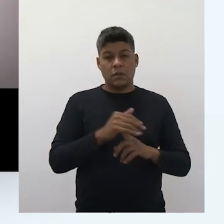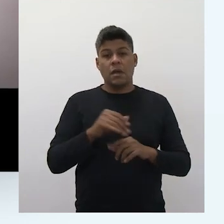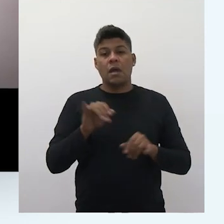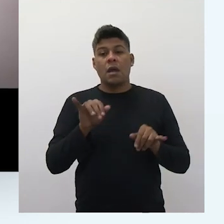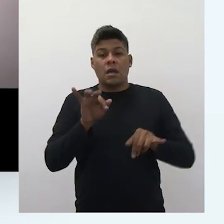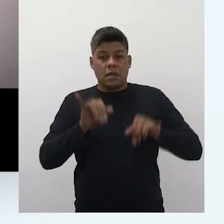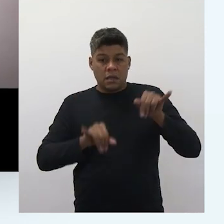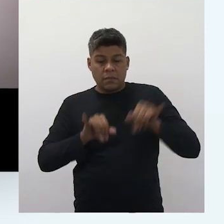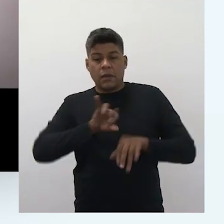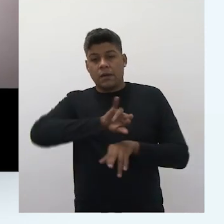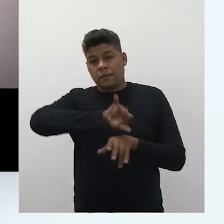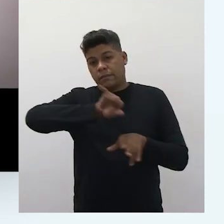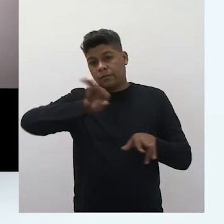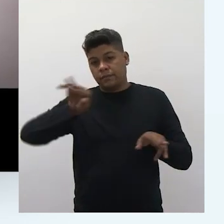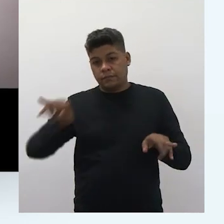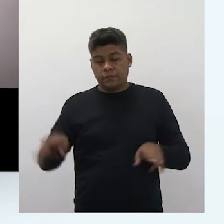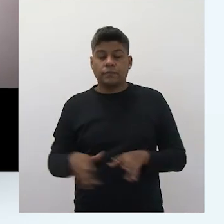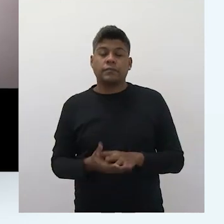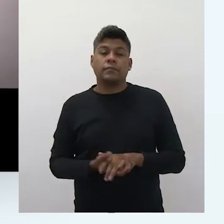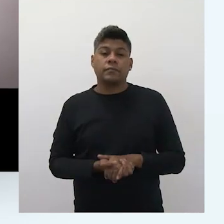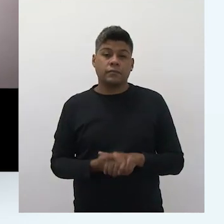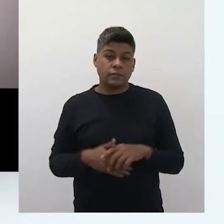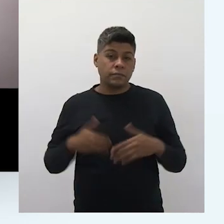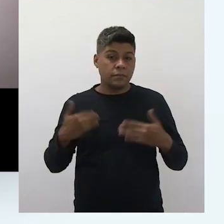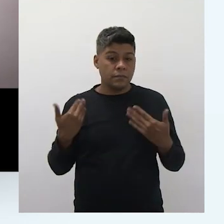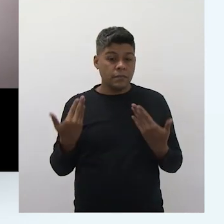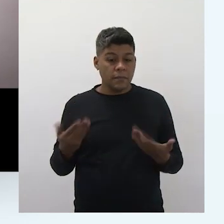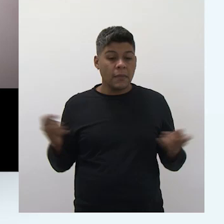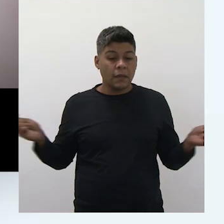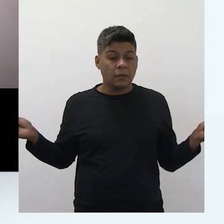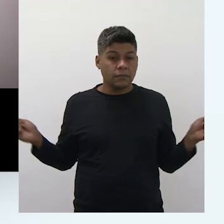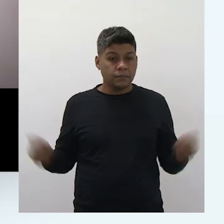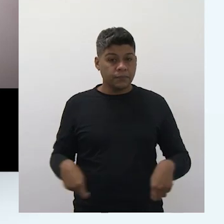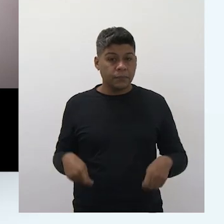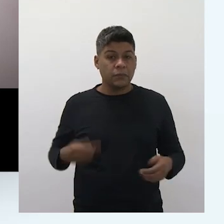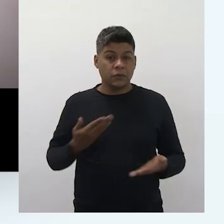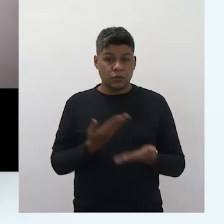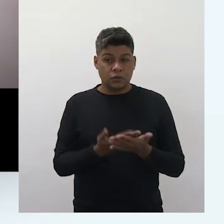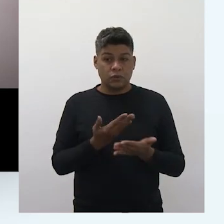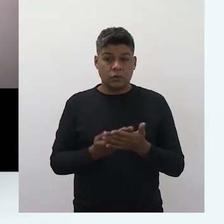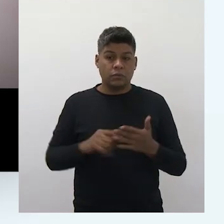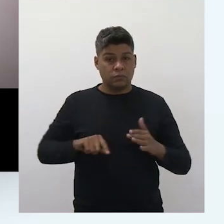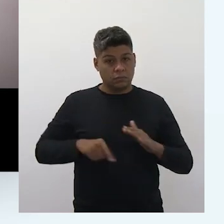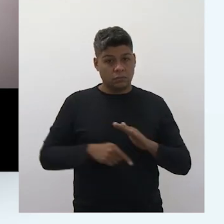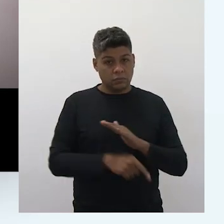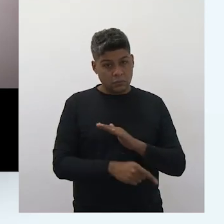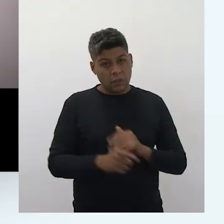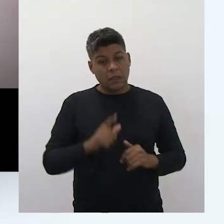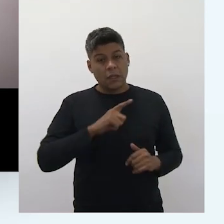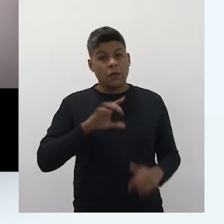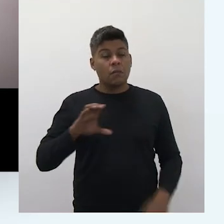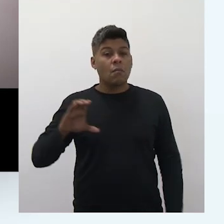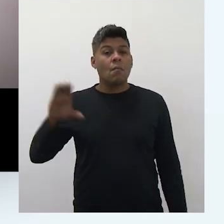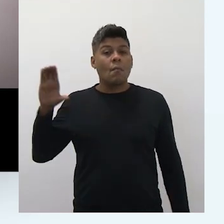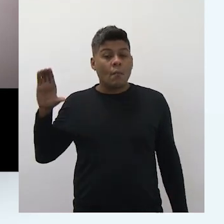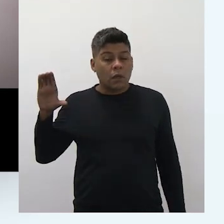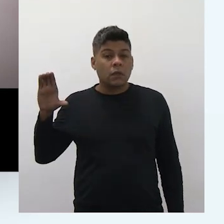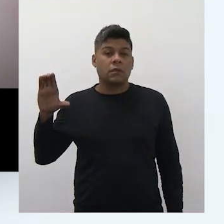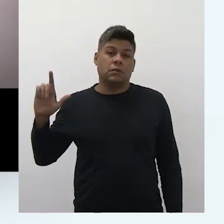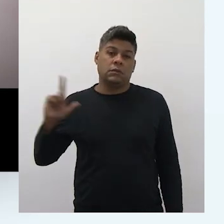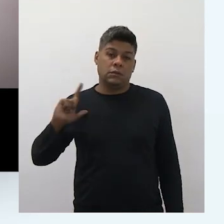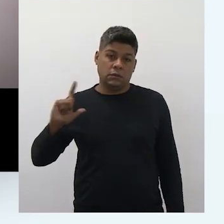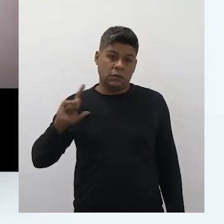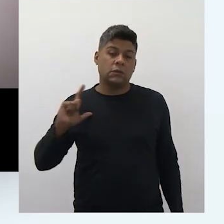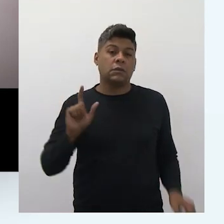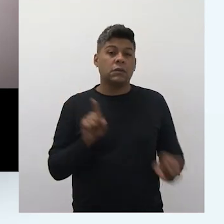aí vai. Isso, por um lado, permite um aprofundamento, mas, por outro, inibe a criticidade, pois